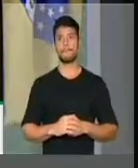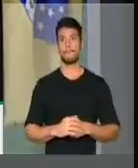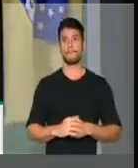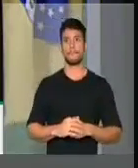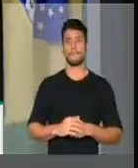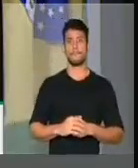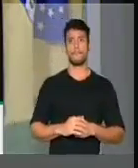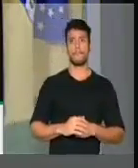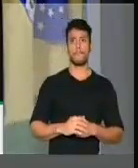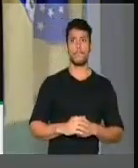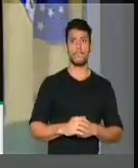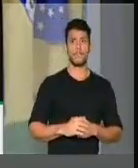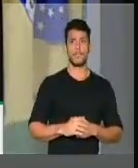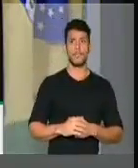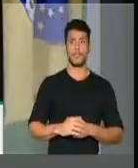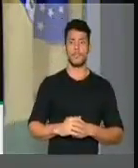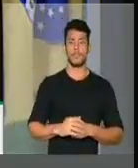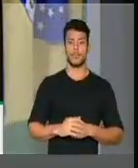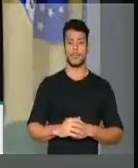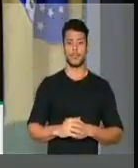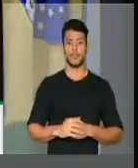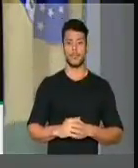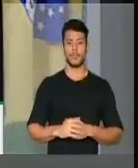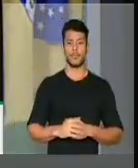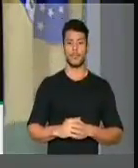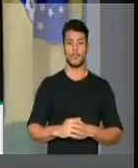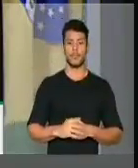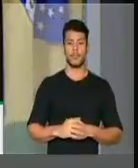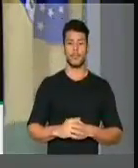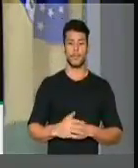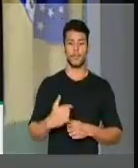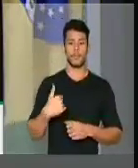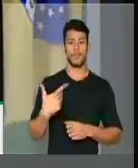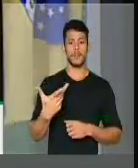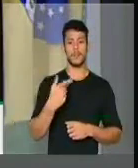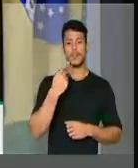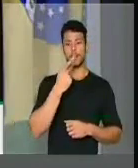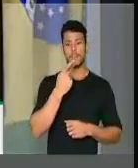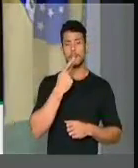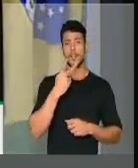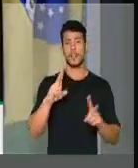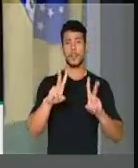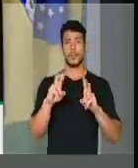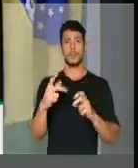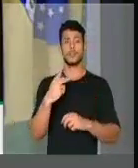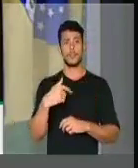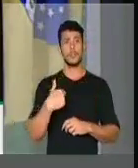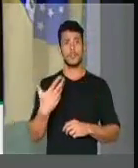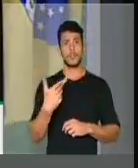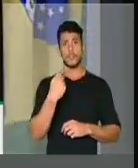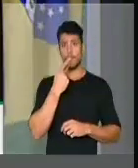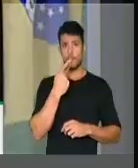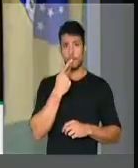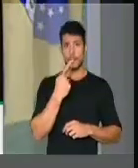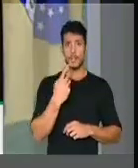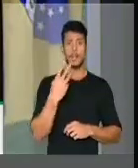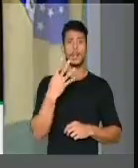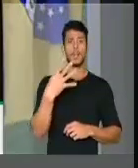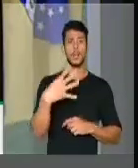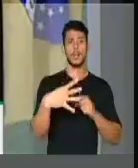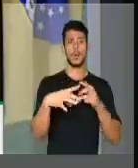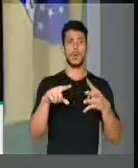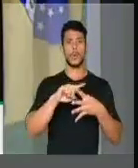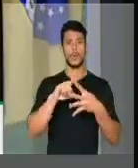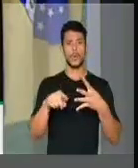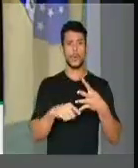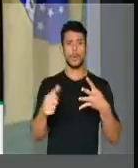fui aqui durante vários minutos, discute sobre a sua personalidade. Mas queria apenas citar aqui três, quatro aspectos, presidente. Ele, que